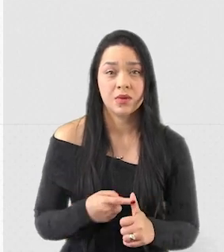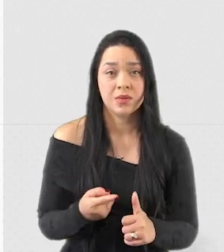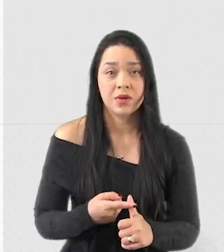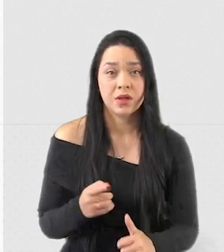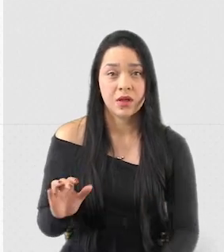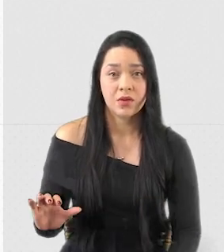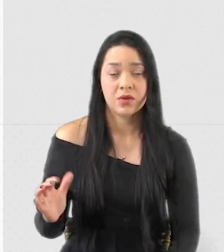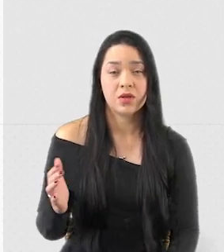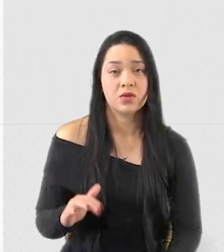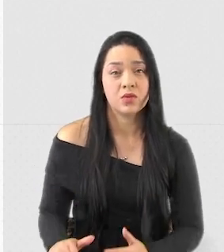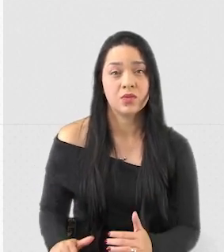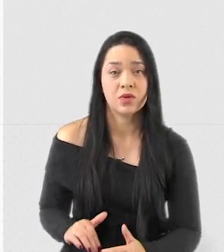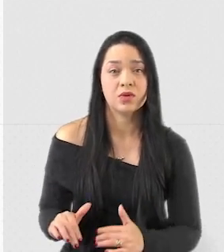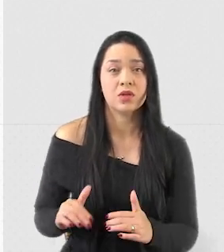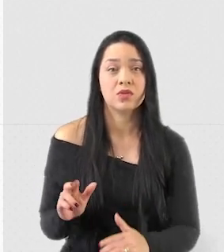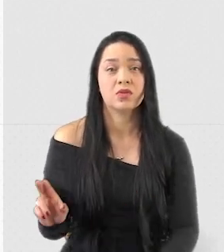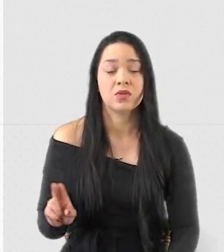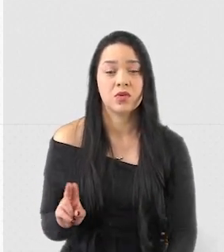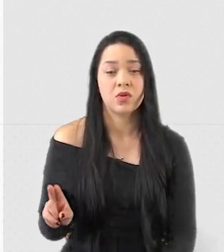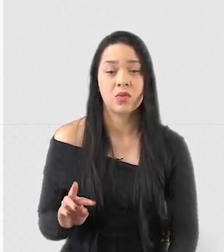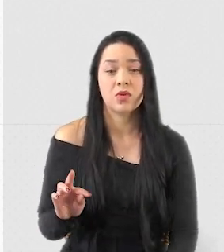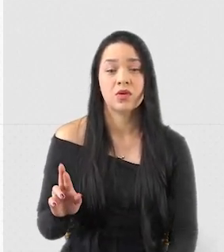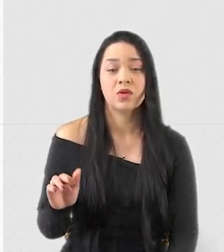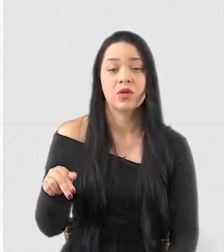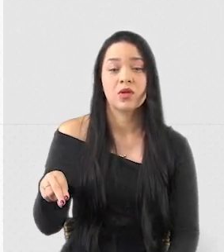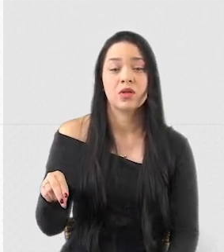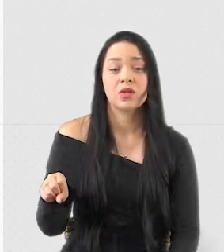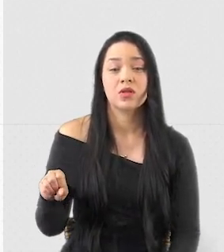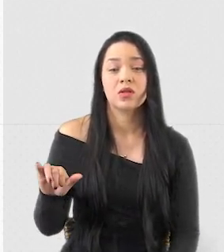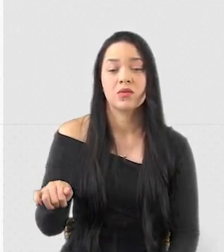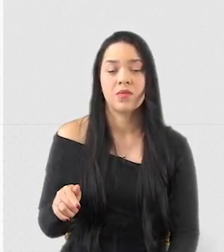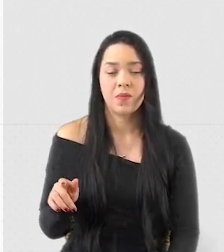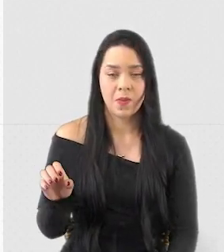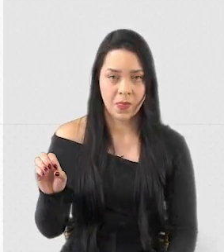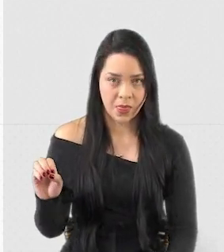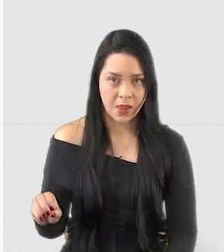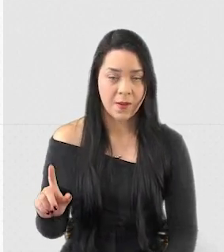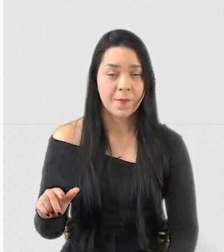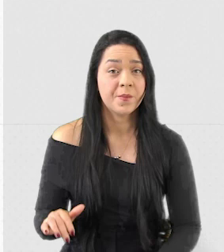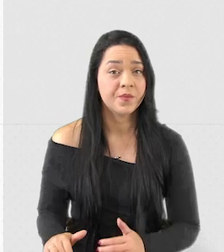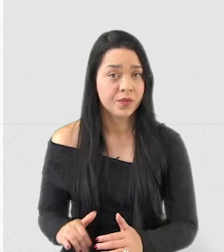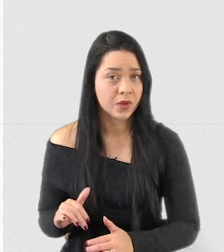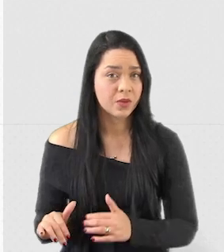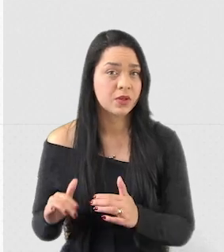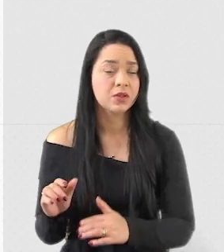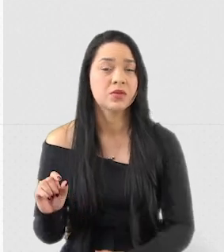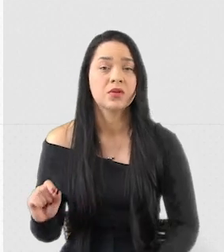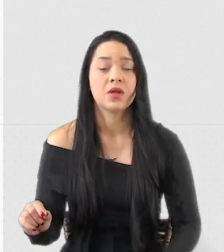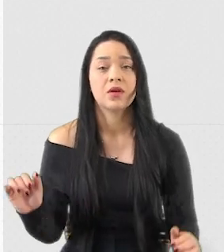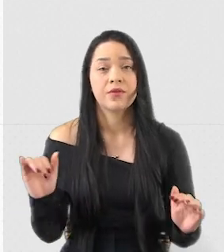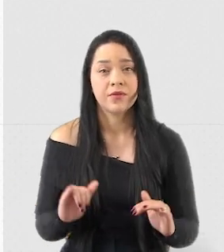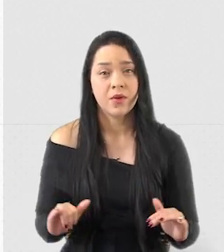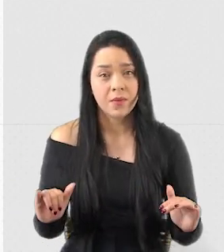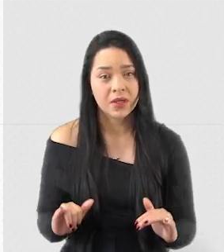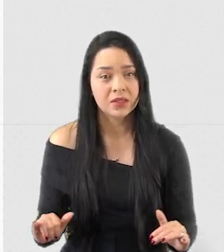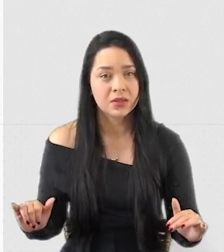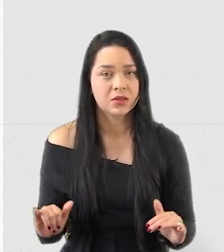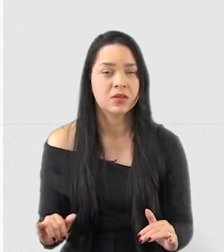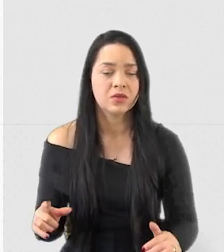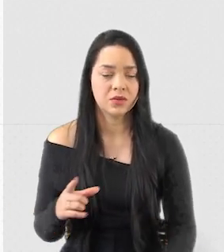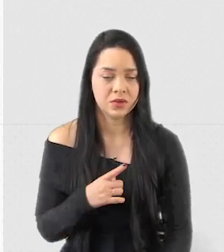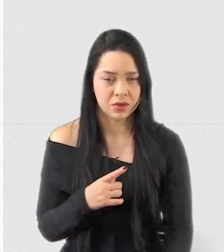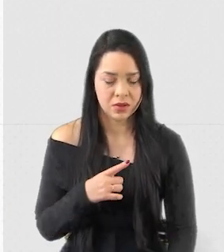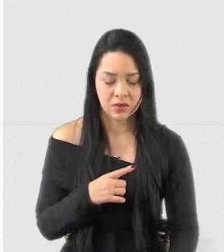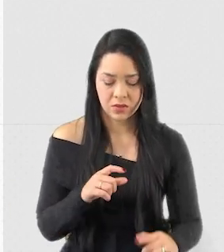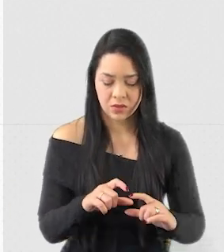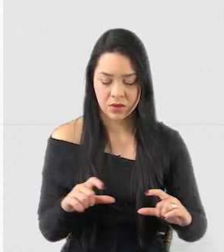um processo que a gente chama de transcrição. Ó. A transcrição é o processo pelo qual a informação contida de um